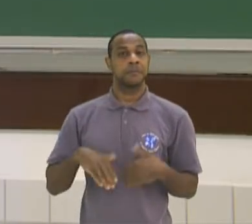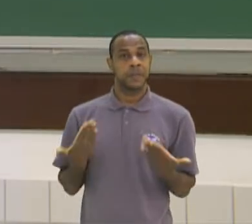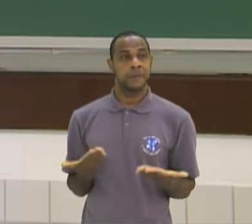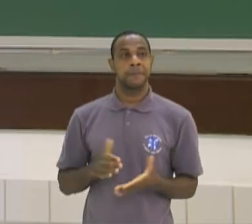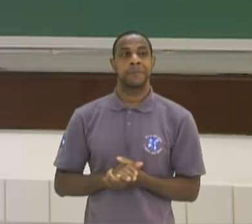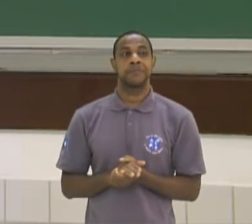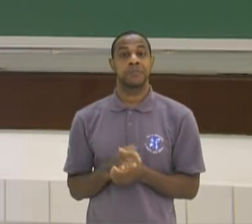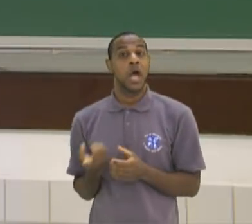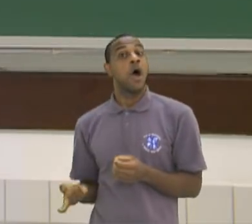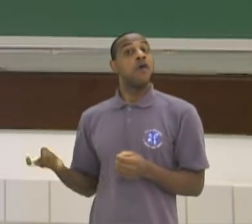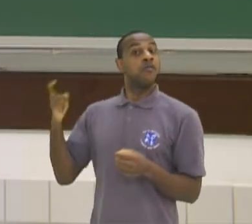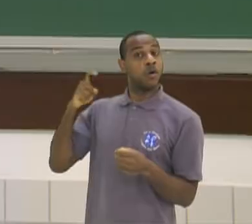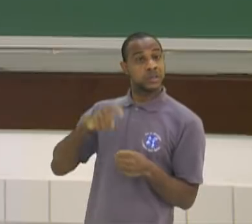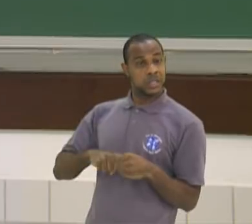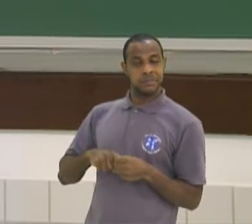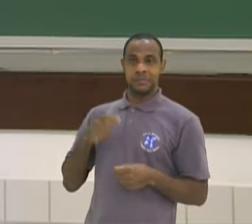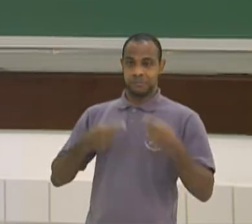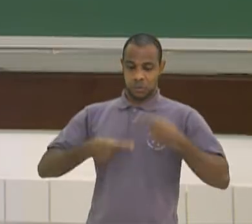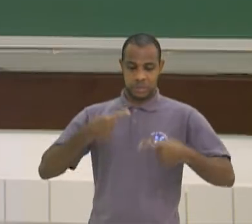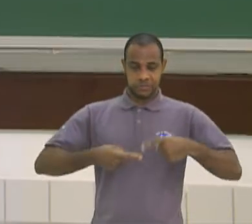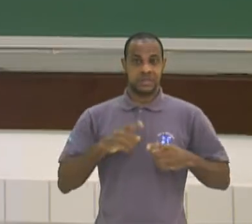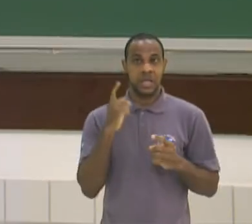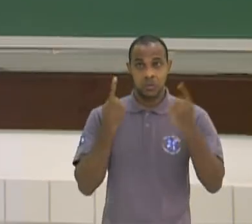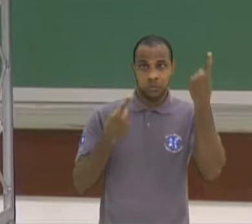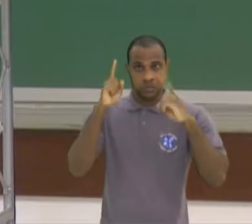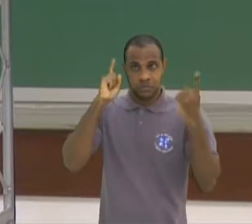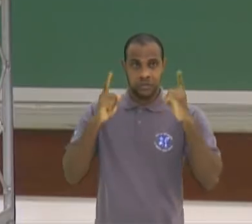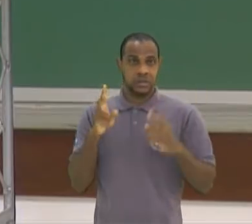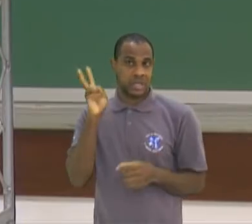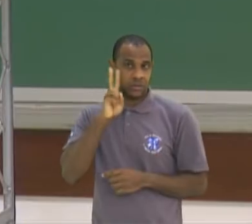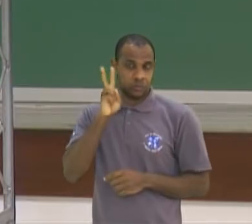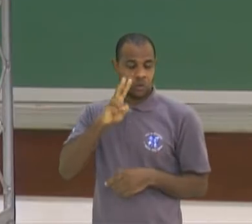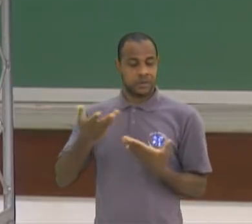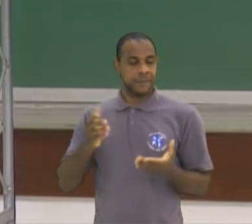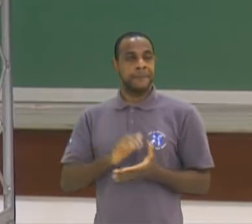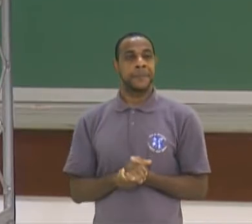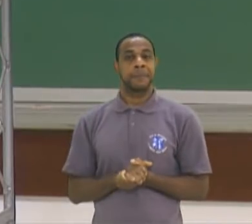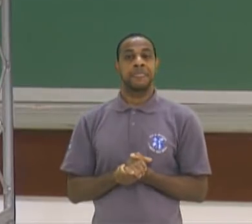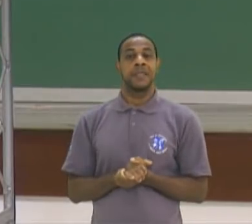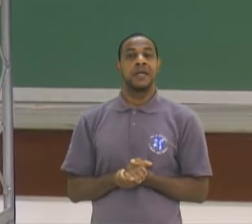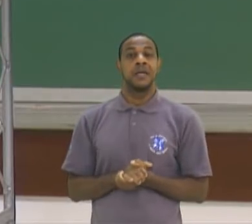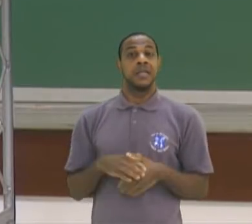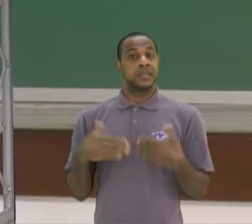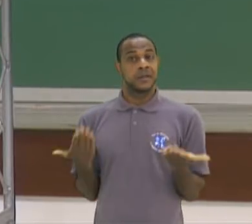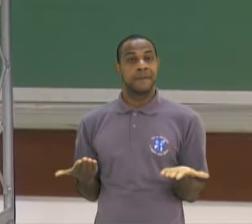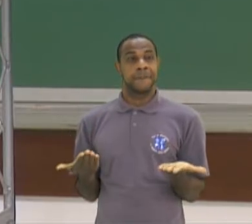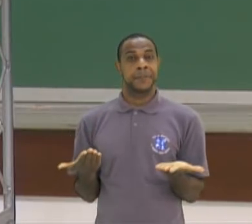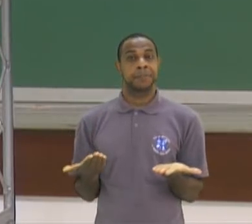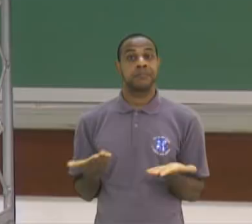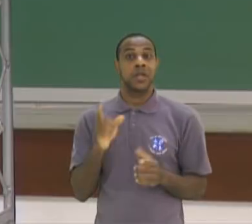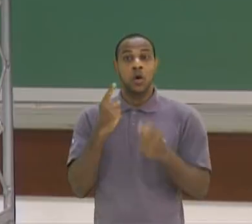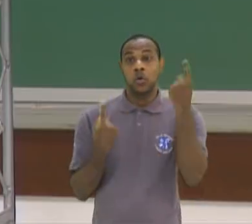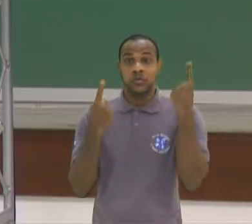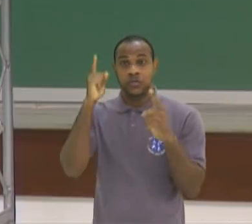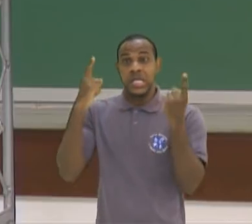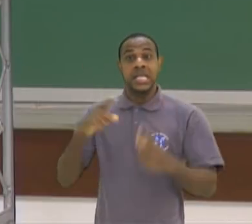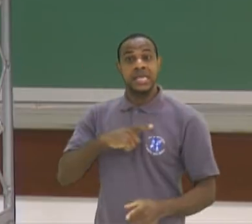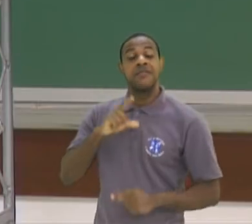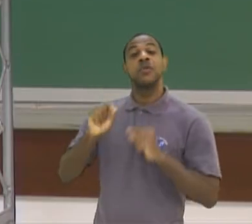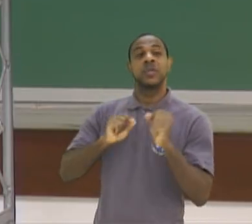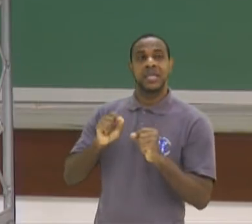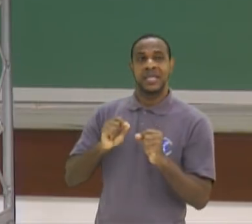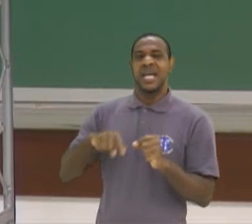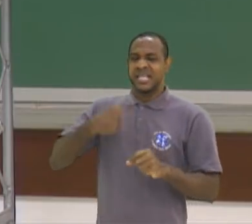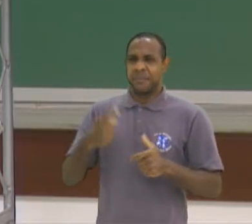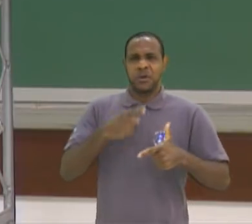Ei, voltando a falar de política no Chile, desse contexto socioeconômico. O Chile teve, depois da crise